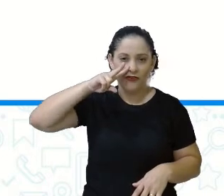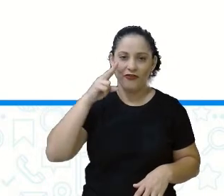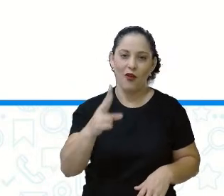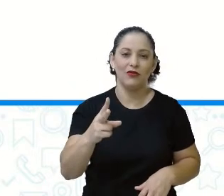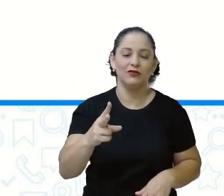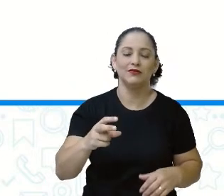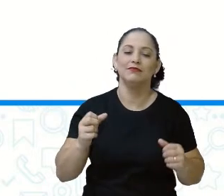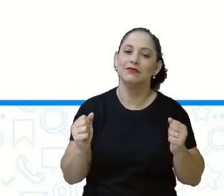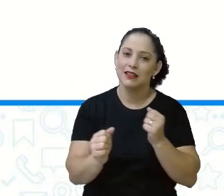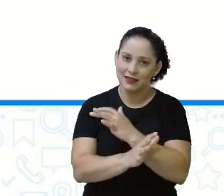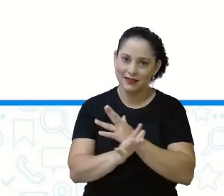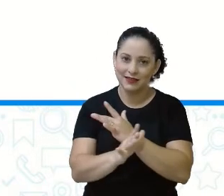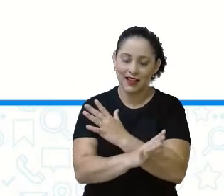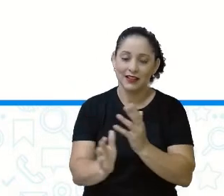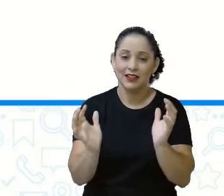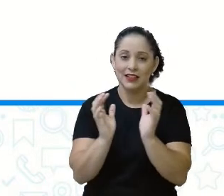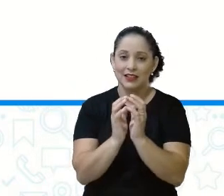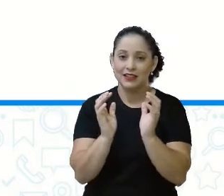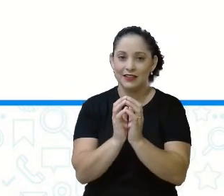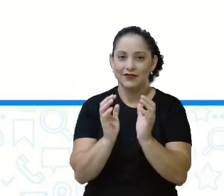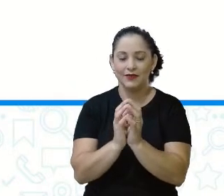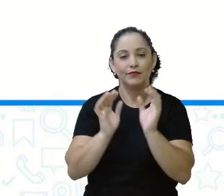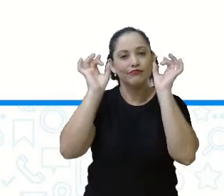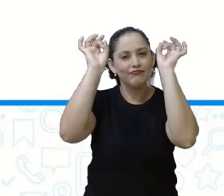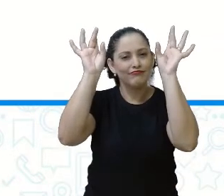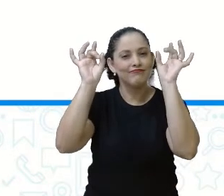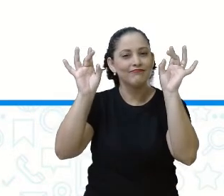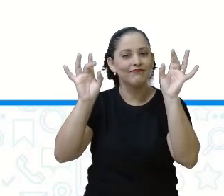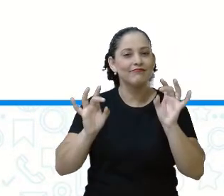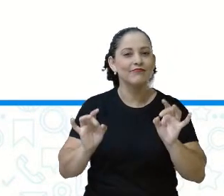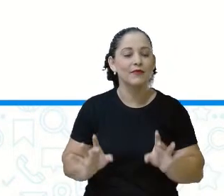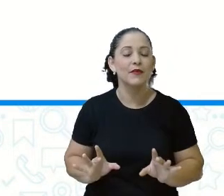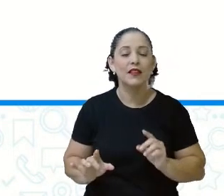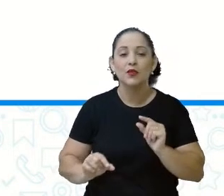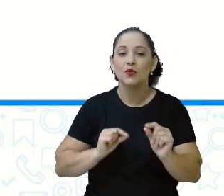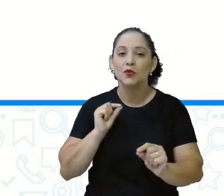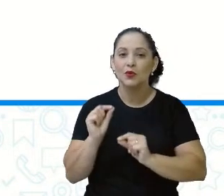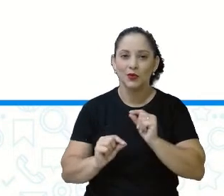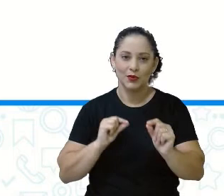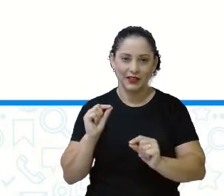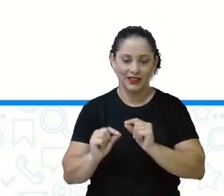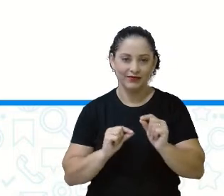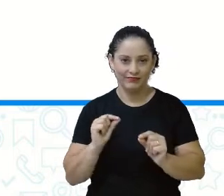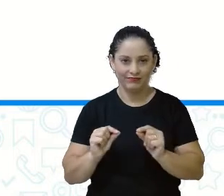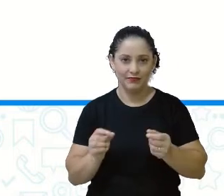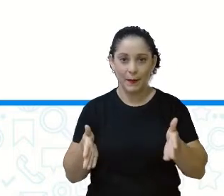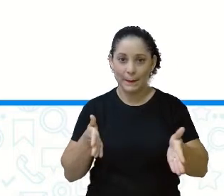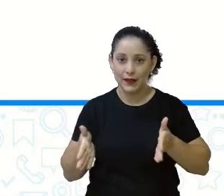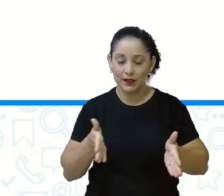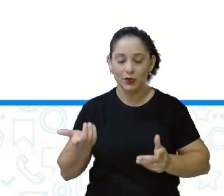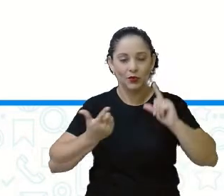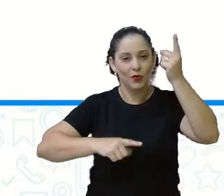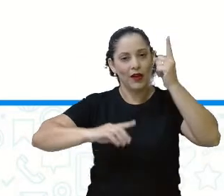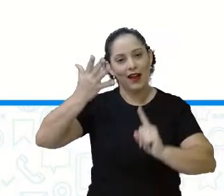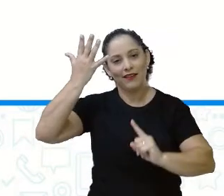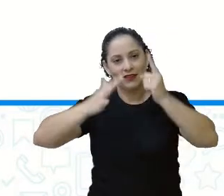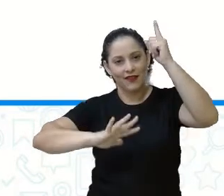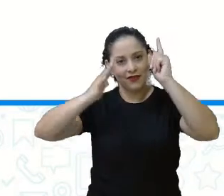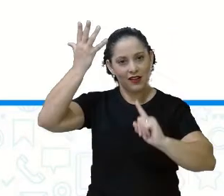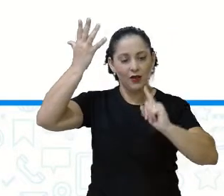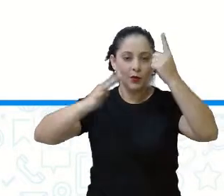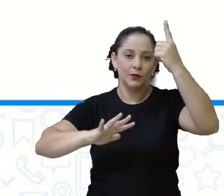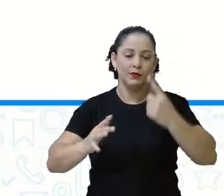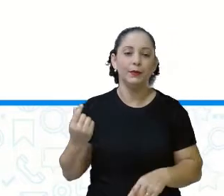cidade. Principalmente, a gente vê mais, não é que ele só exista nesse período, mas a gente vê mais no período carnavalesco, porque aí tem